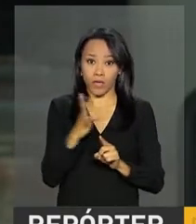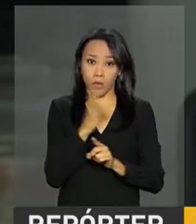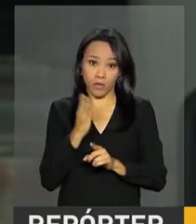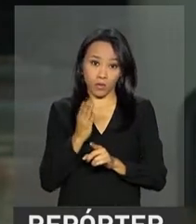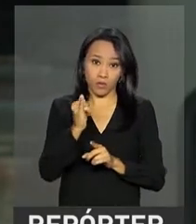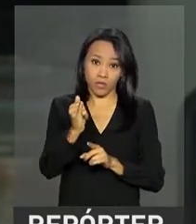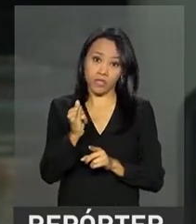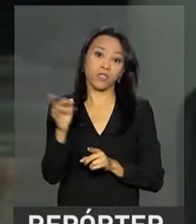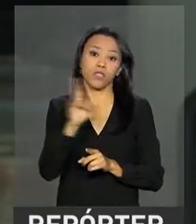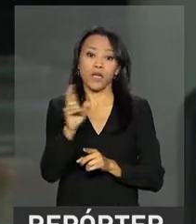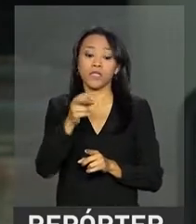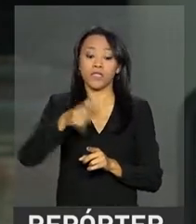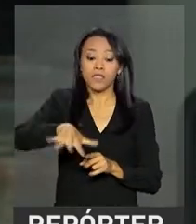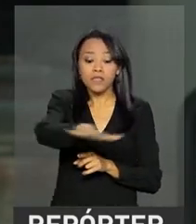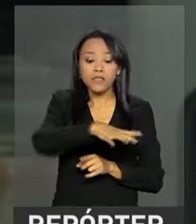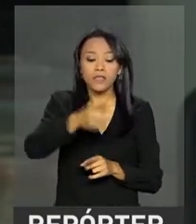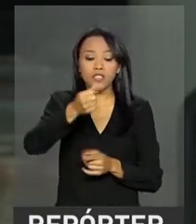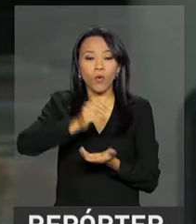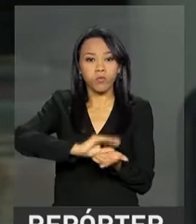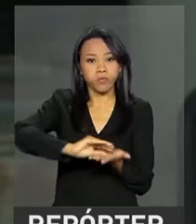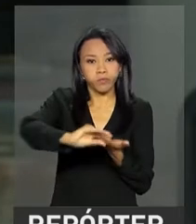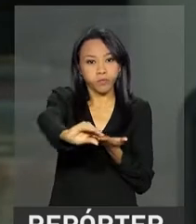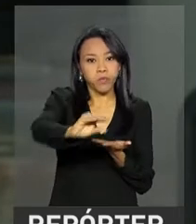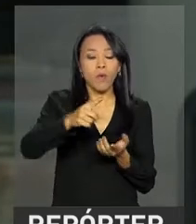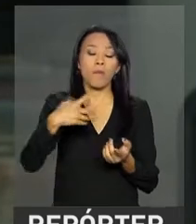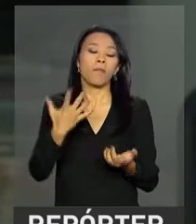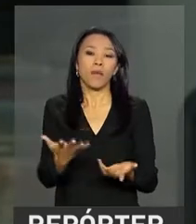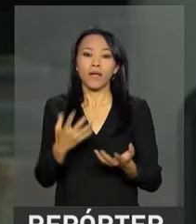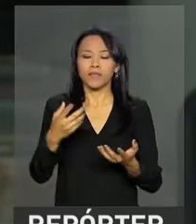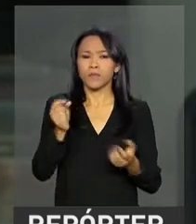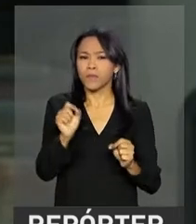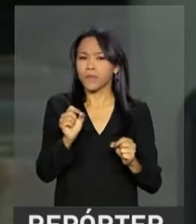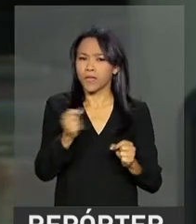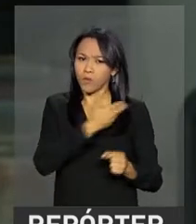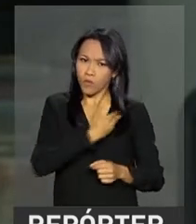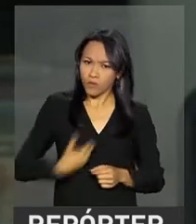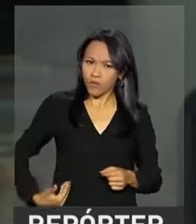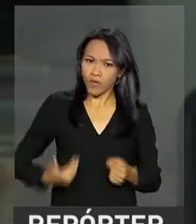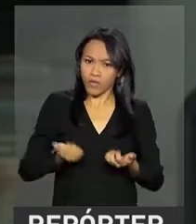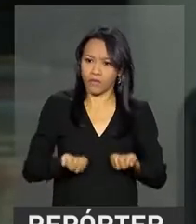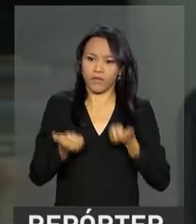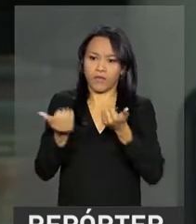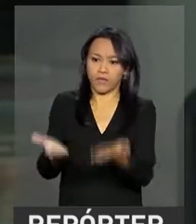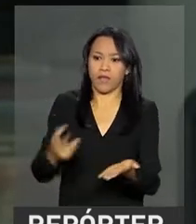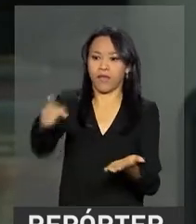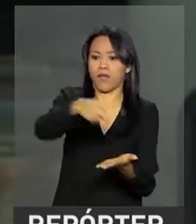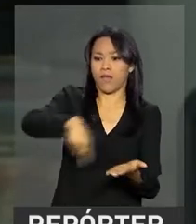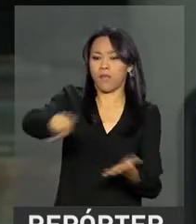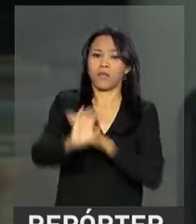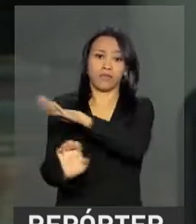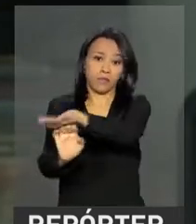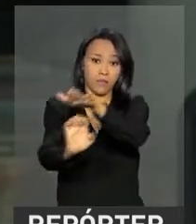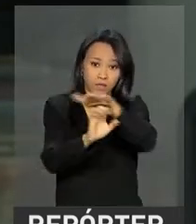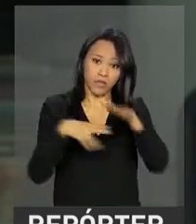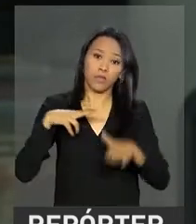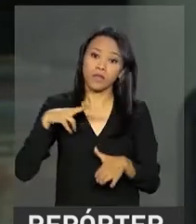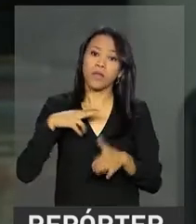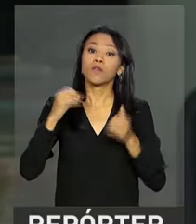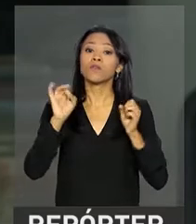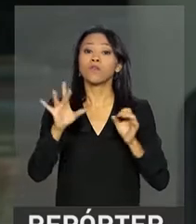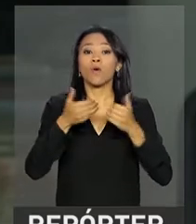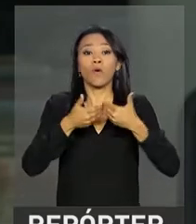investimentos mas a transferência dos empreendimentos a iniciativa privada só deve ocorrer mesmo a partir do ano que